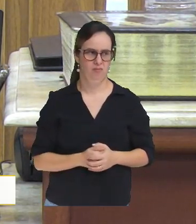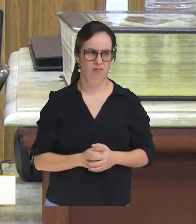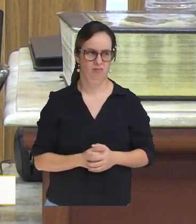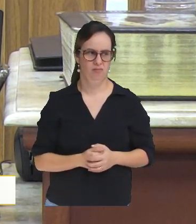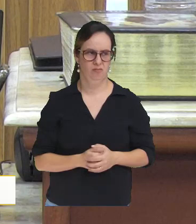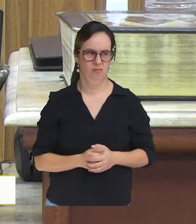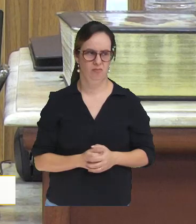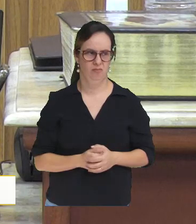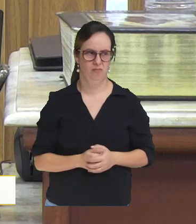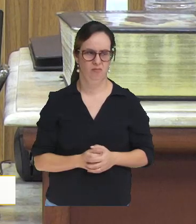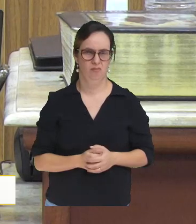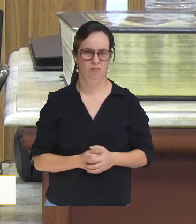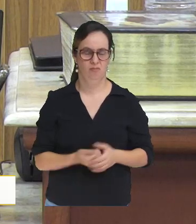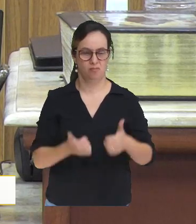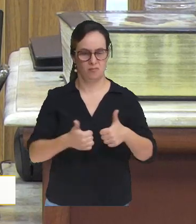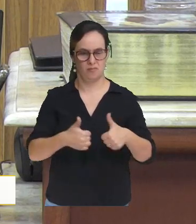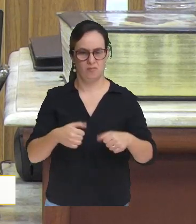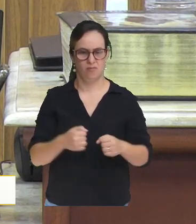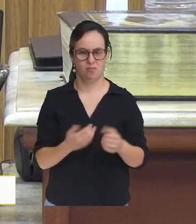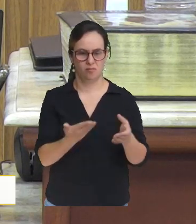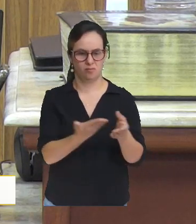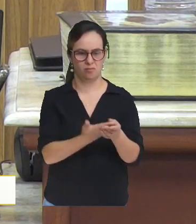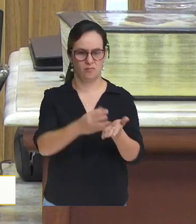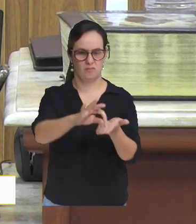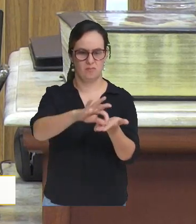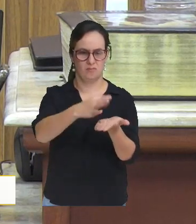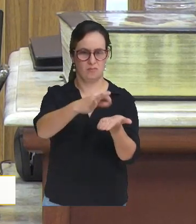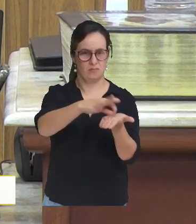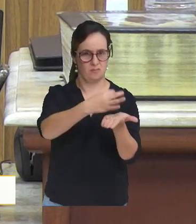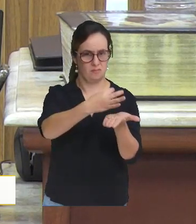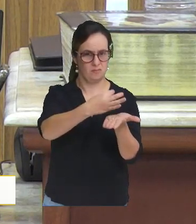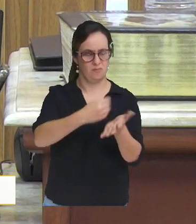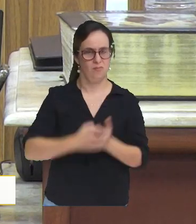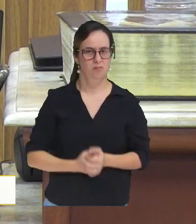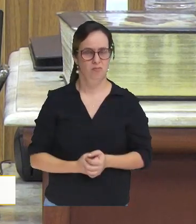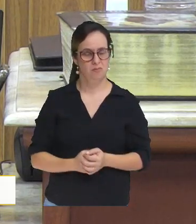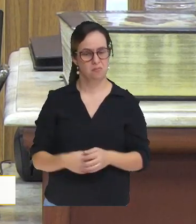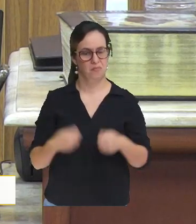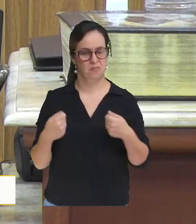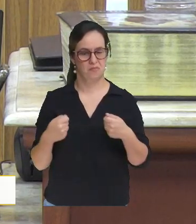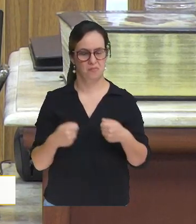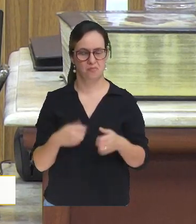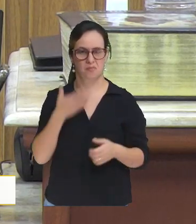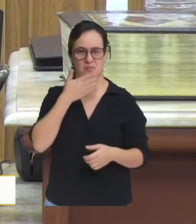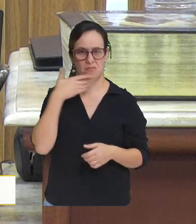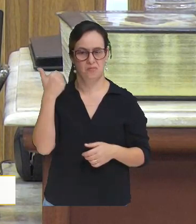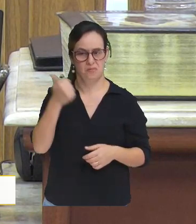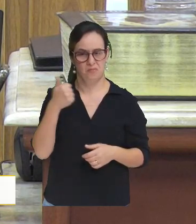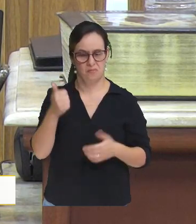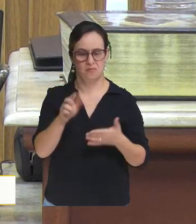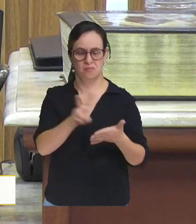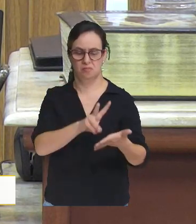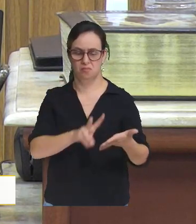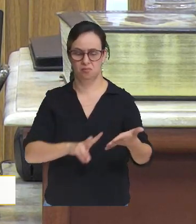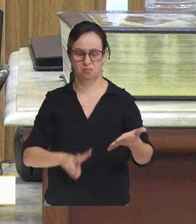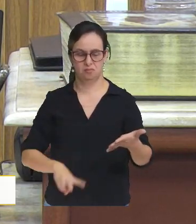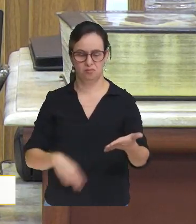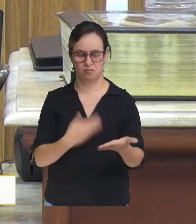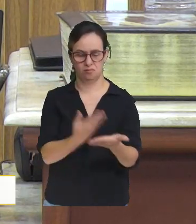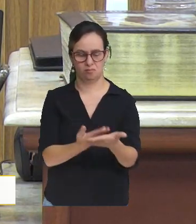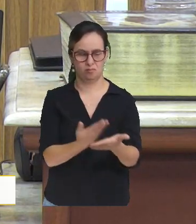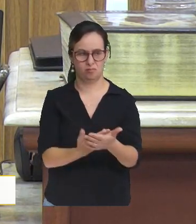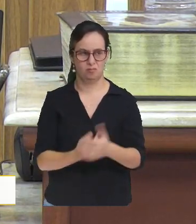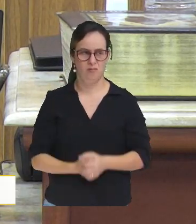uma ação civil, então acho que tem que ser um pouquinho mais debatida por essa Câmara. Então, eu sugiro aí uma ou até mesmo